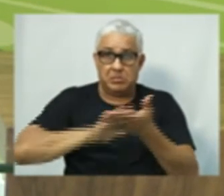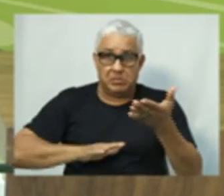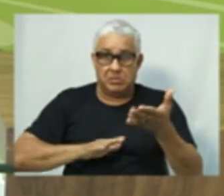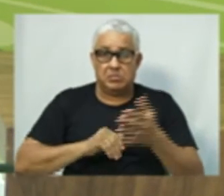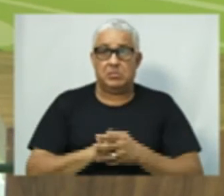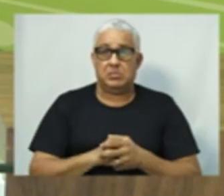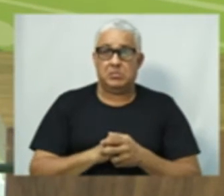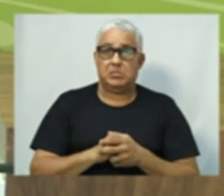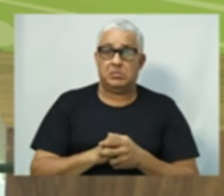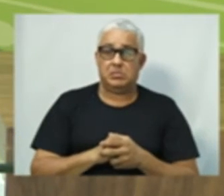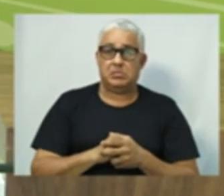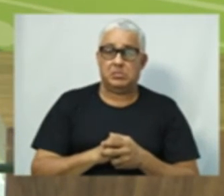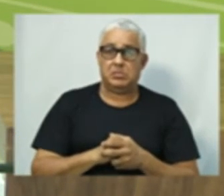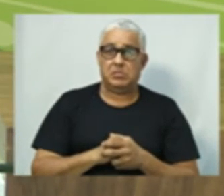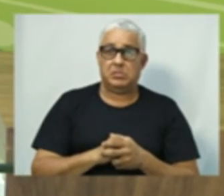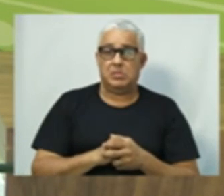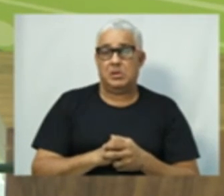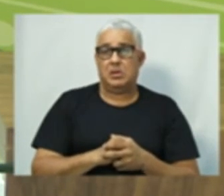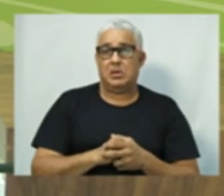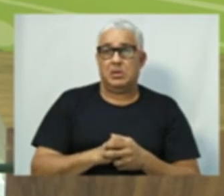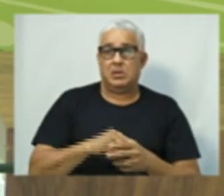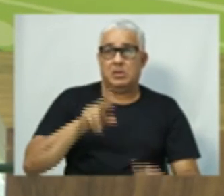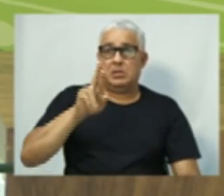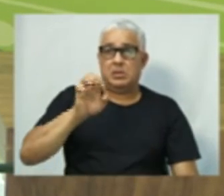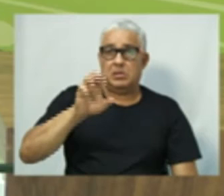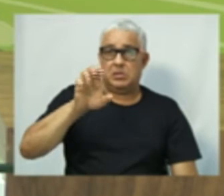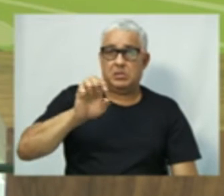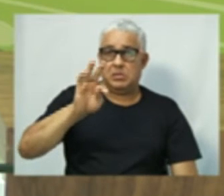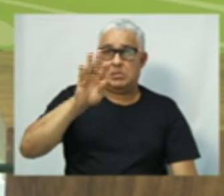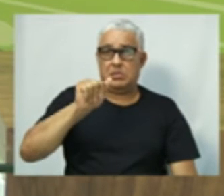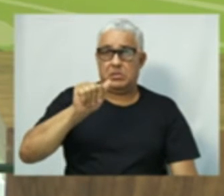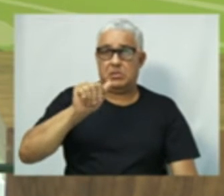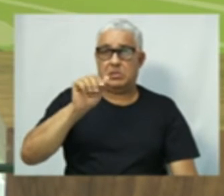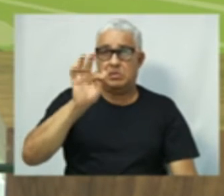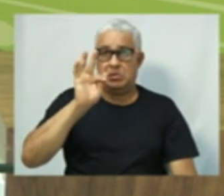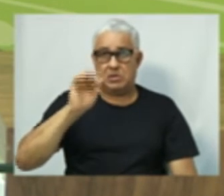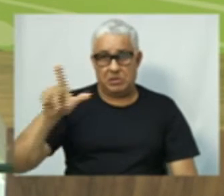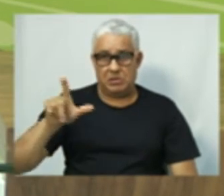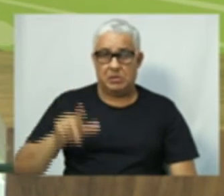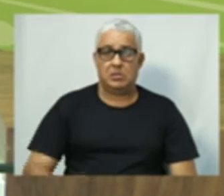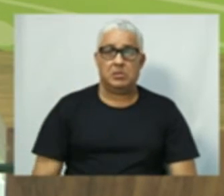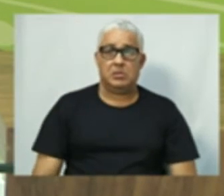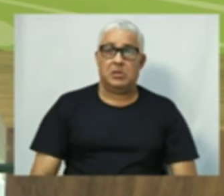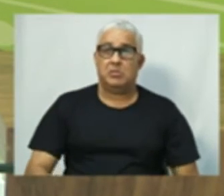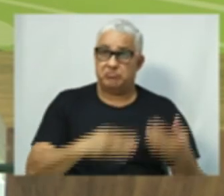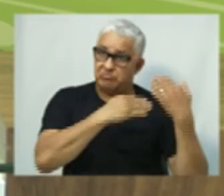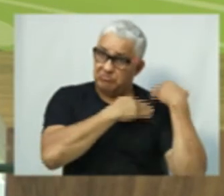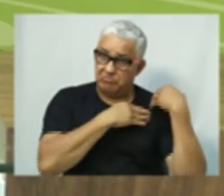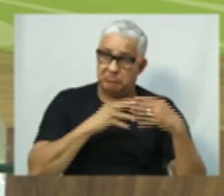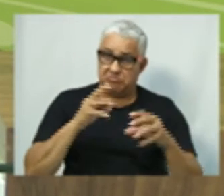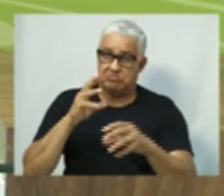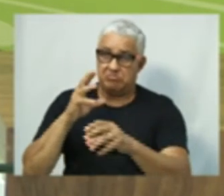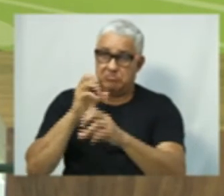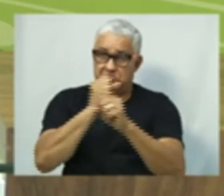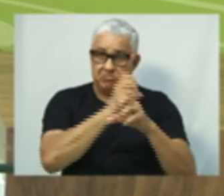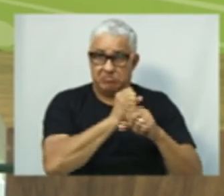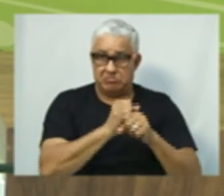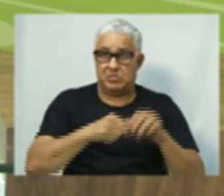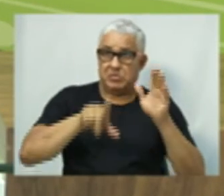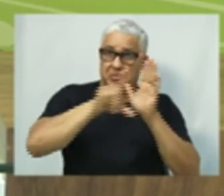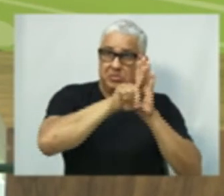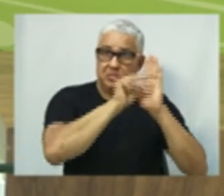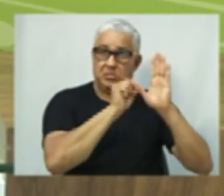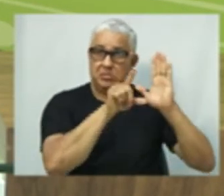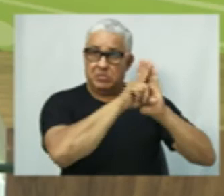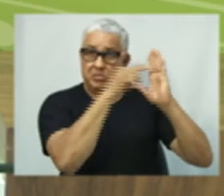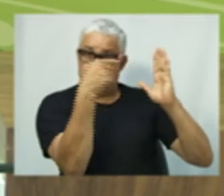a Receita Federal, né, que é quem tributa, é responsável por arrecadar esses tributos, eles fazem o quê? Nas leis, e